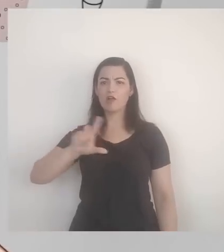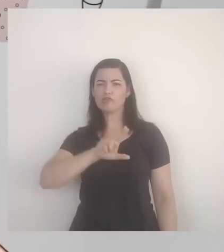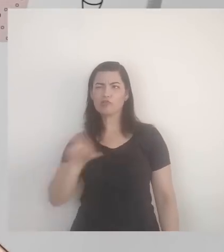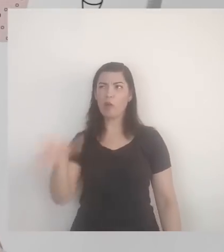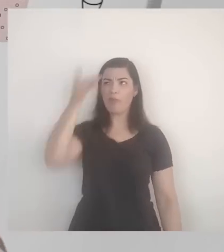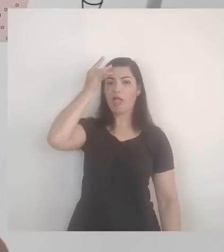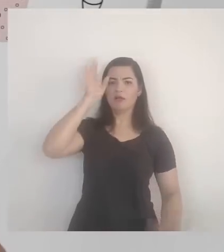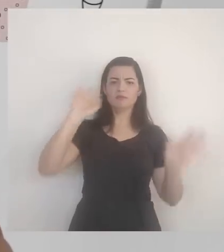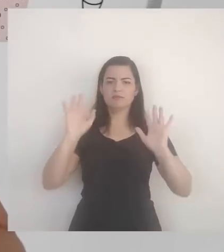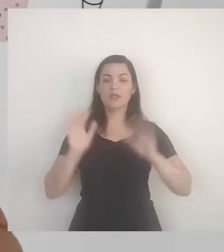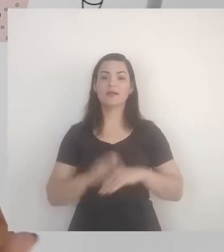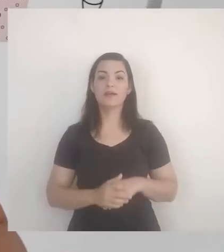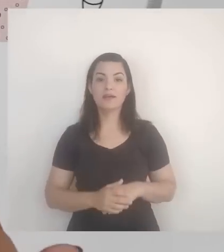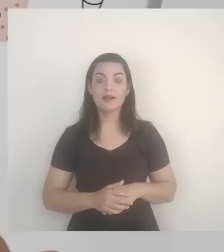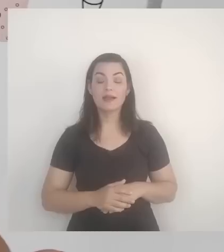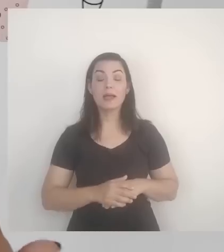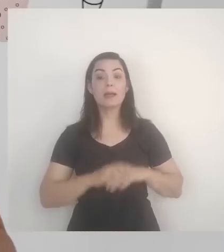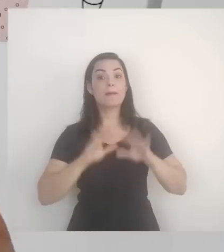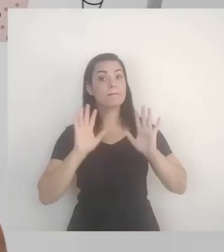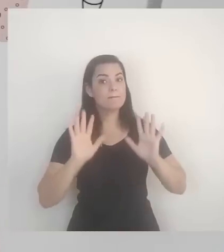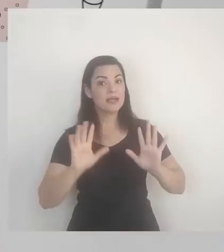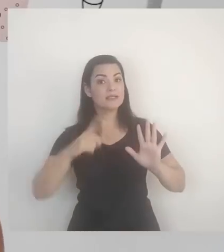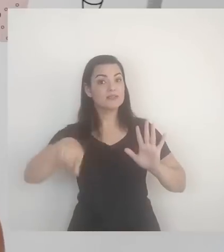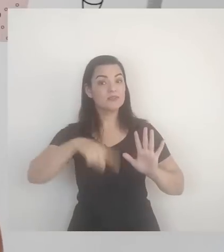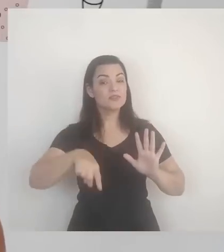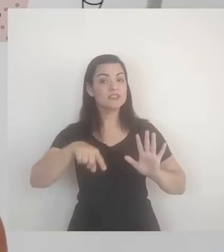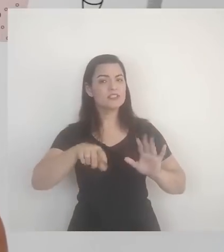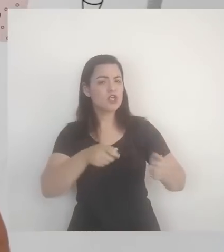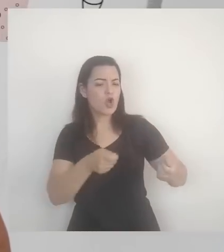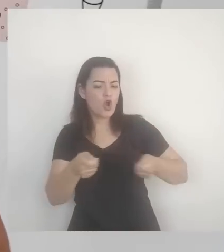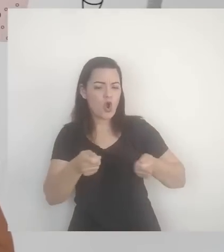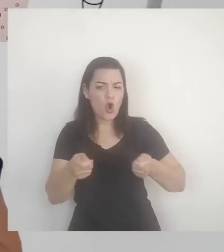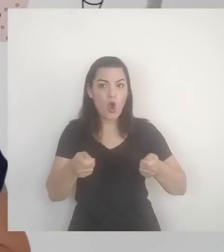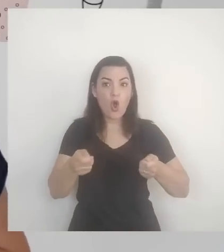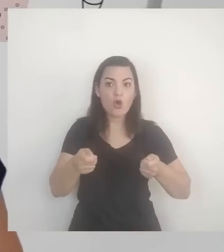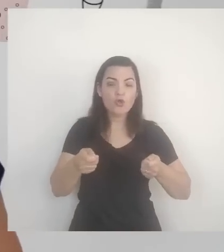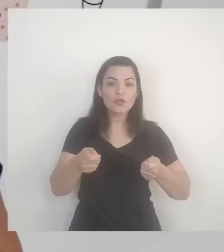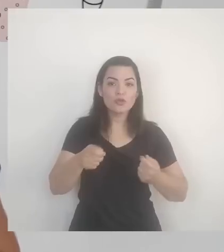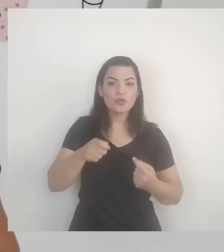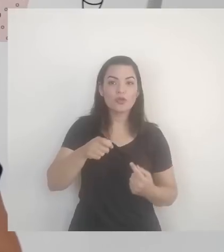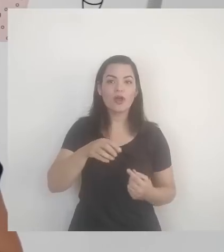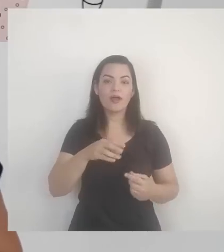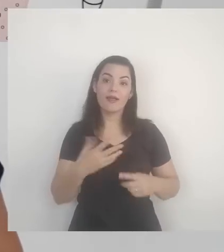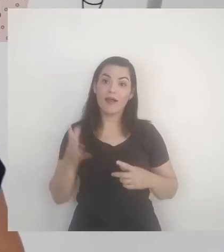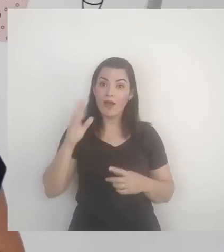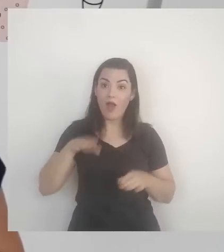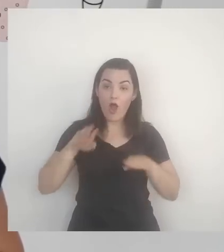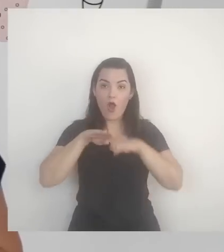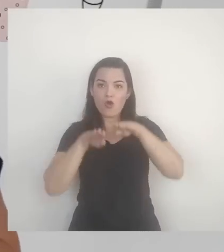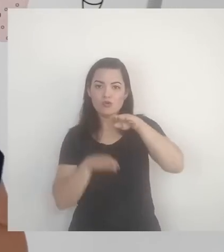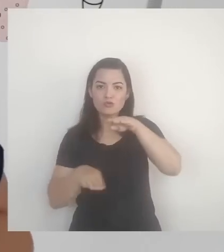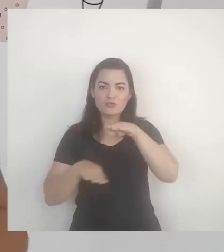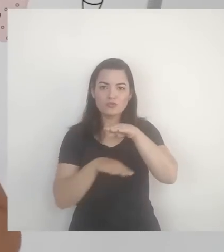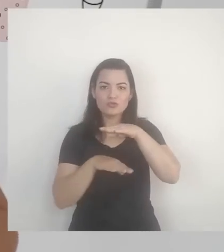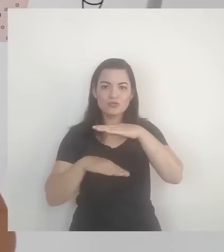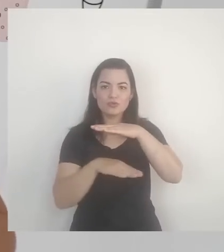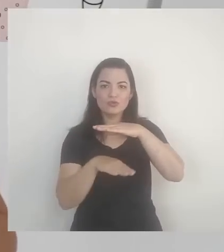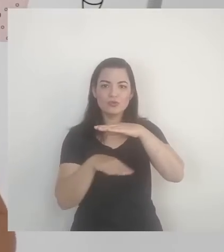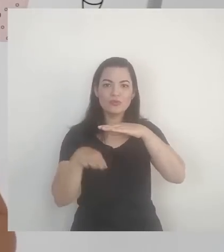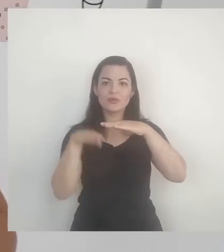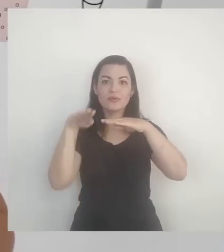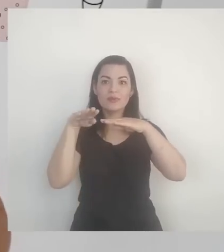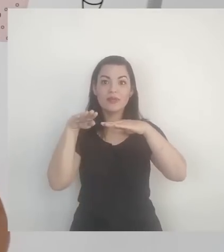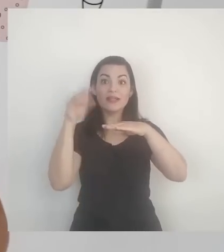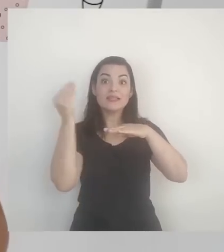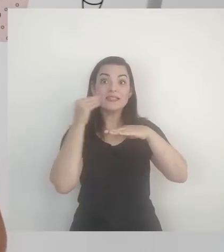esses nomes, tá bom? Mas que vocês tentem controlar o submarino de vocês,